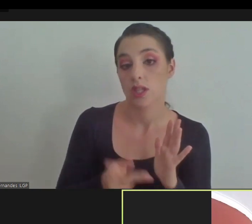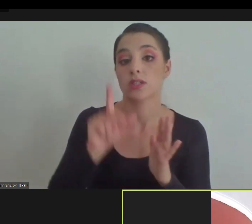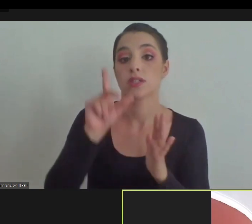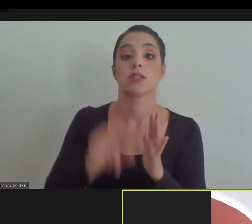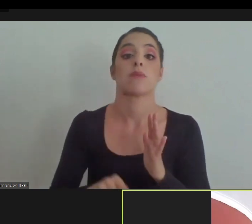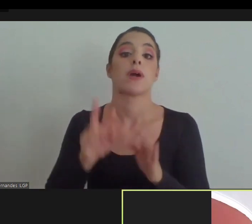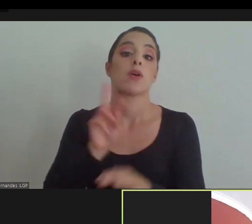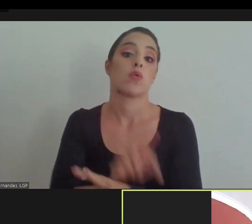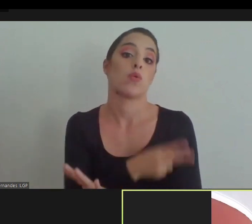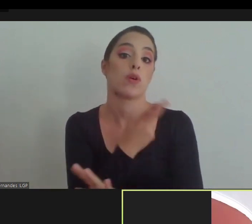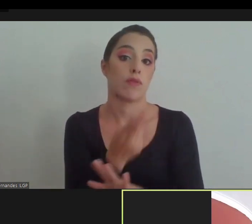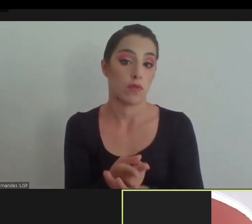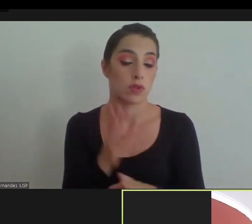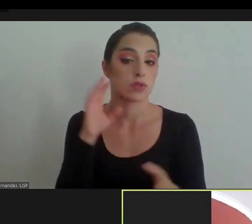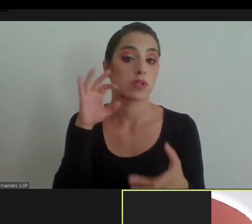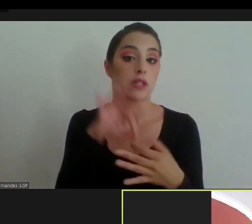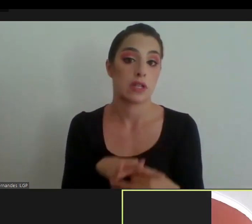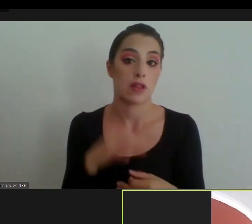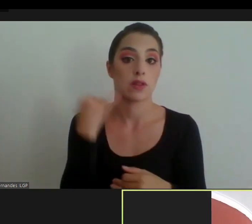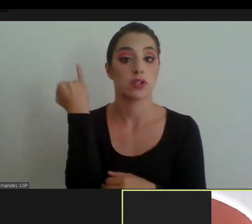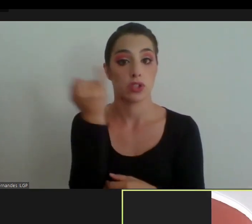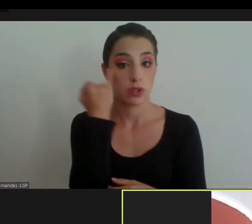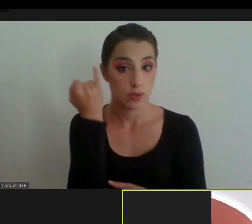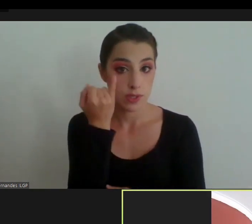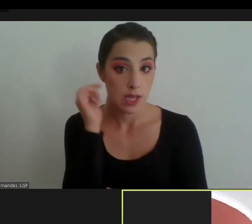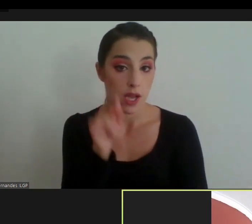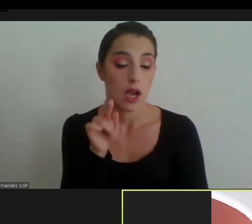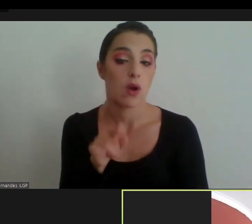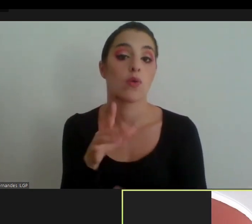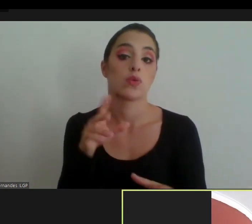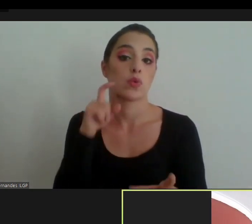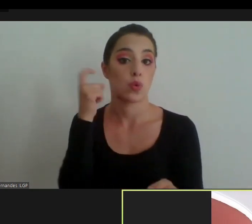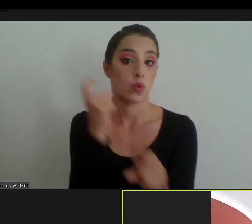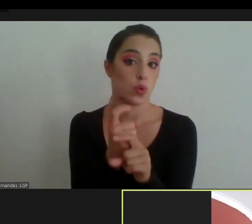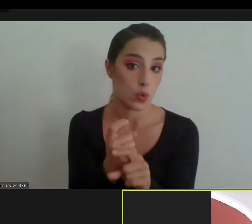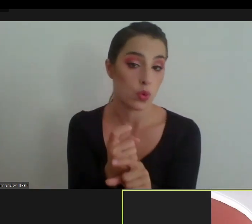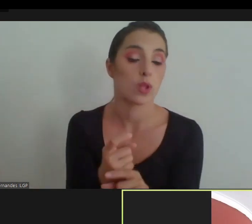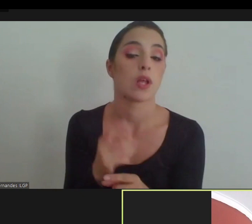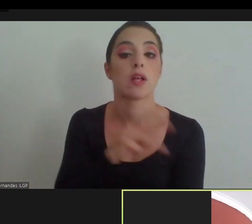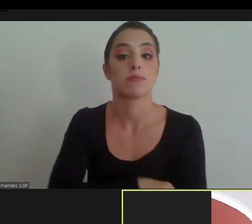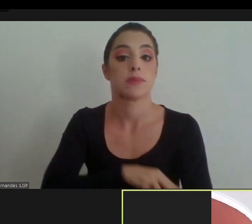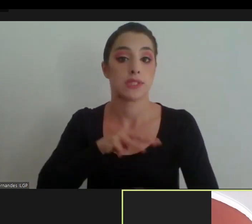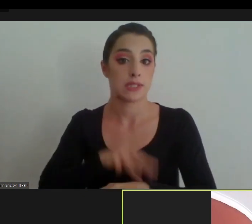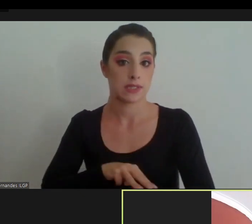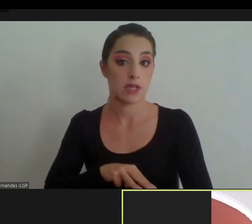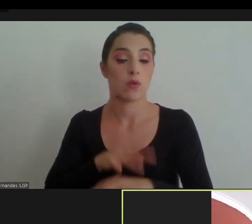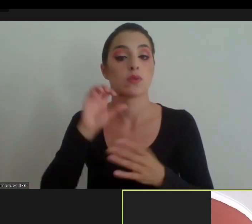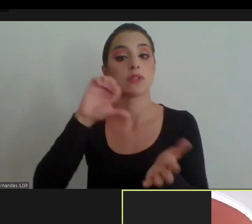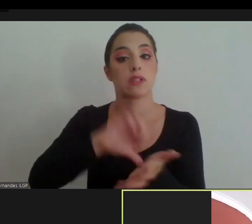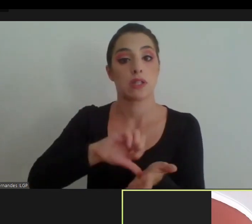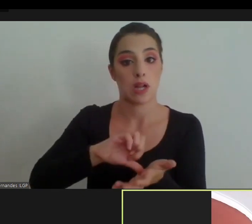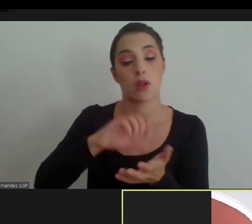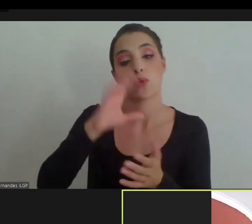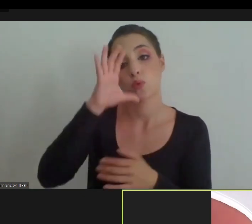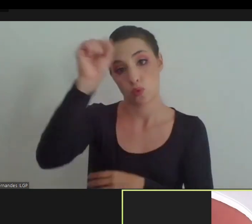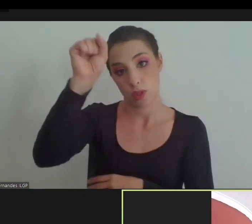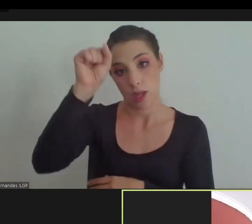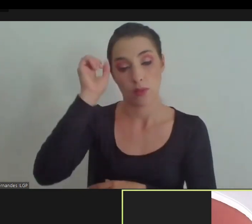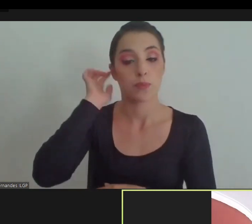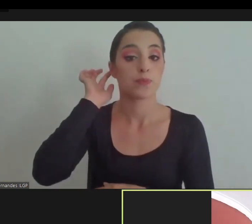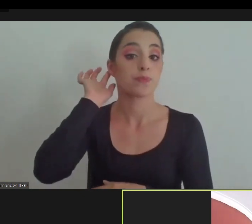reforço da instituição de controlo da administração central do Estado.